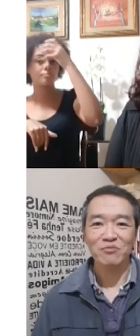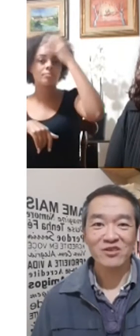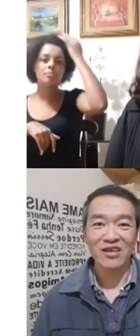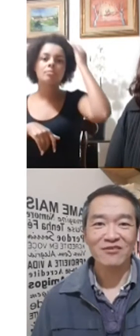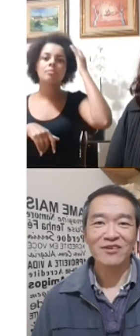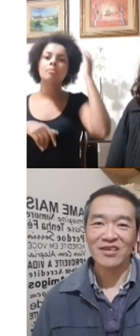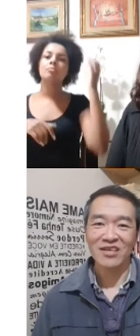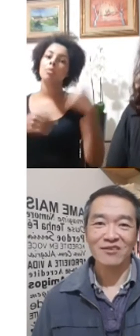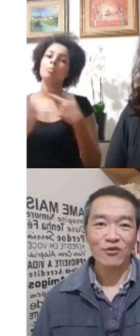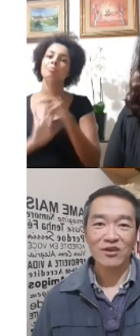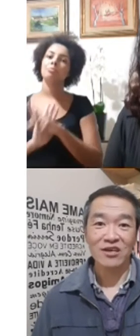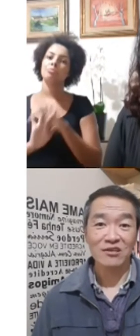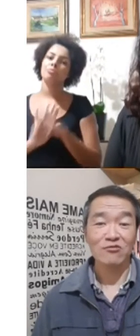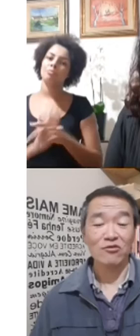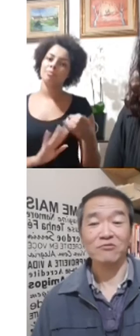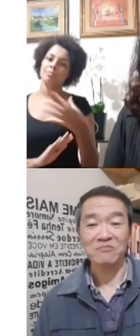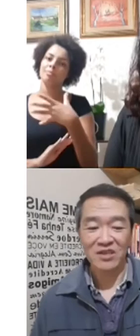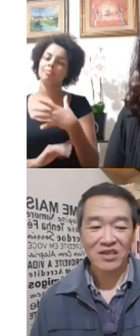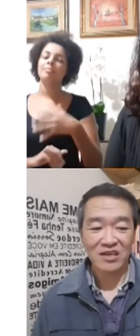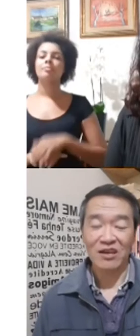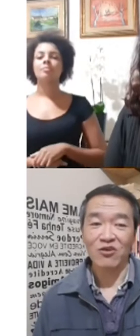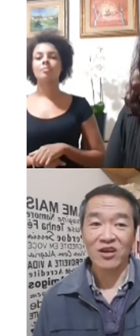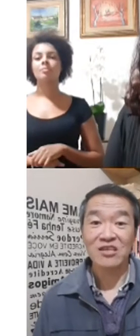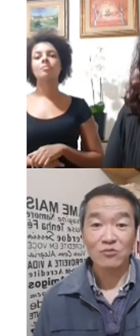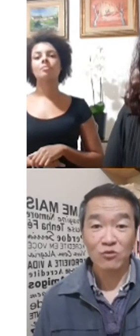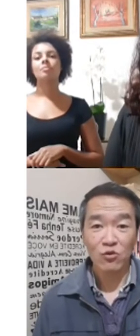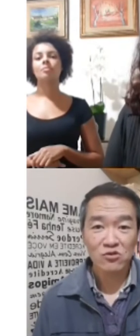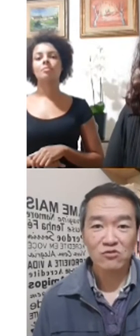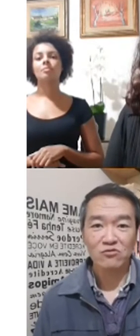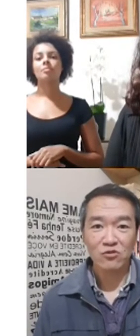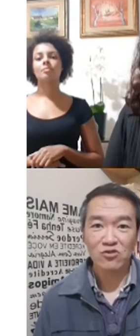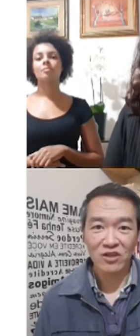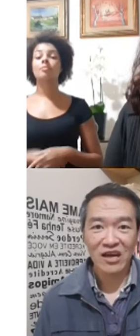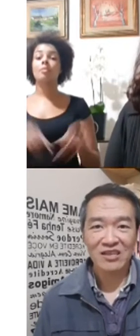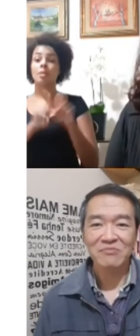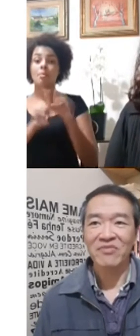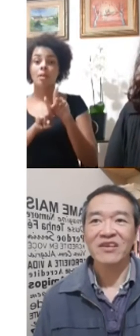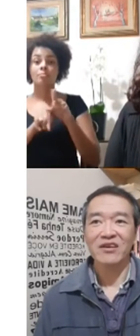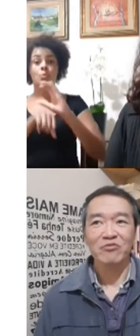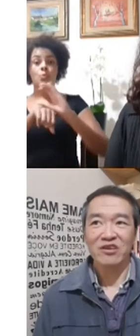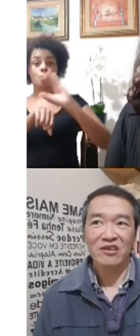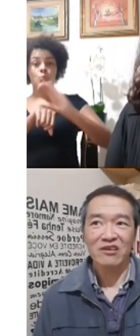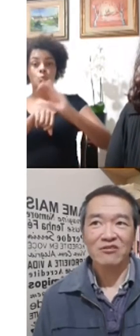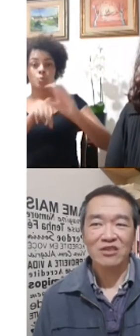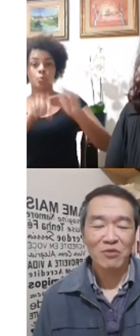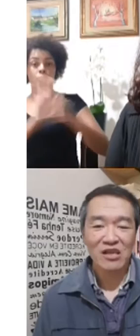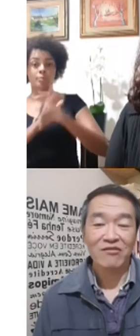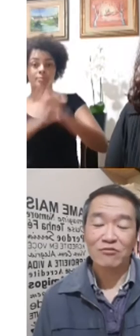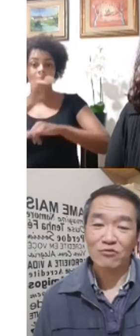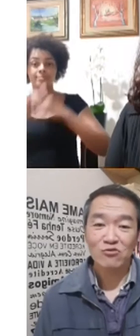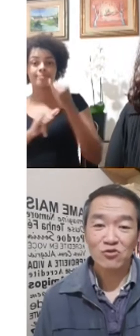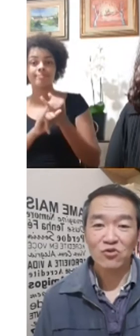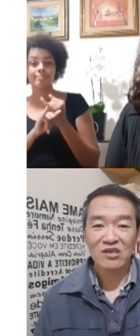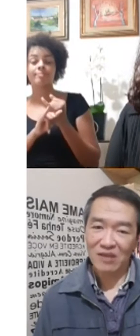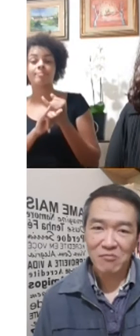com esse projeto. E colocando, estou agora criando um curso online, né, porque eu